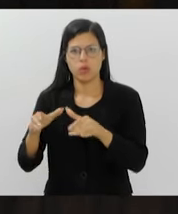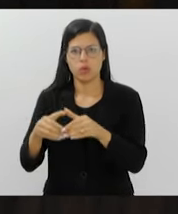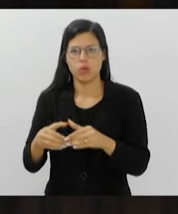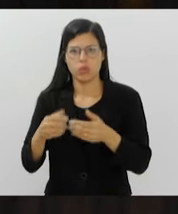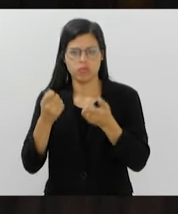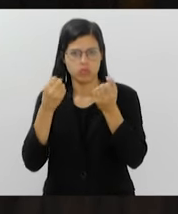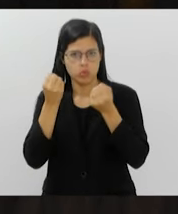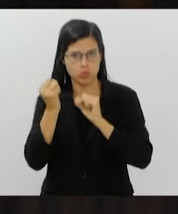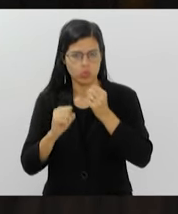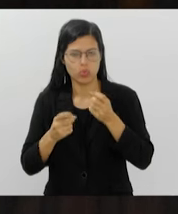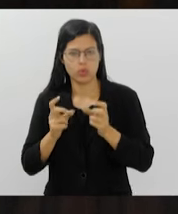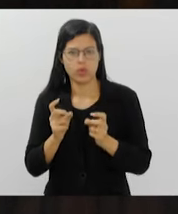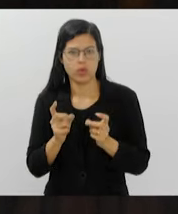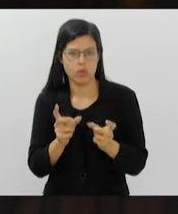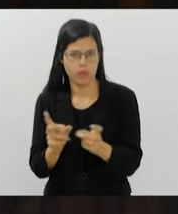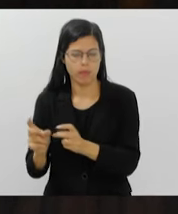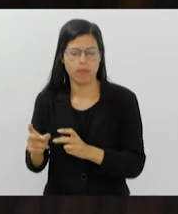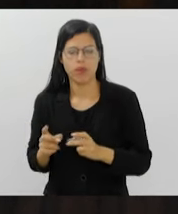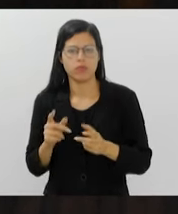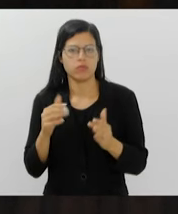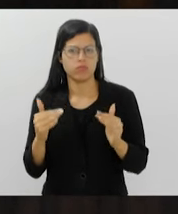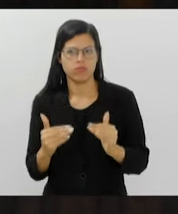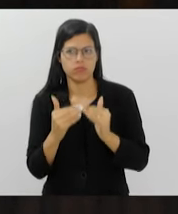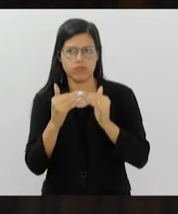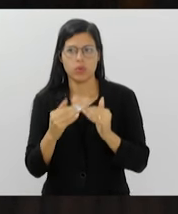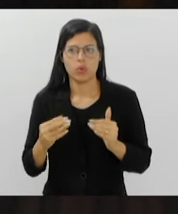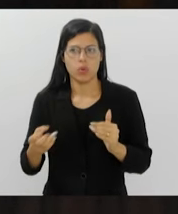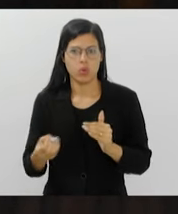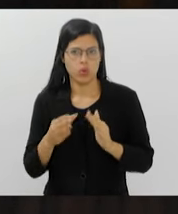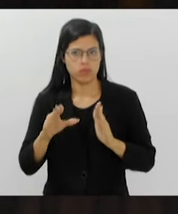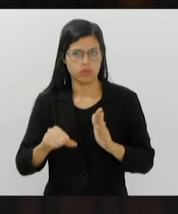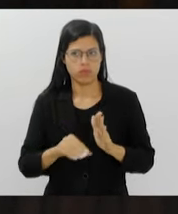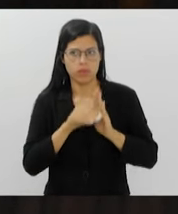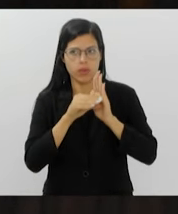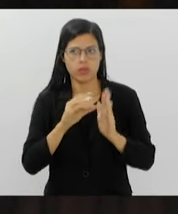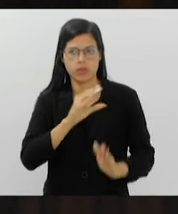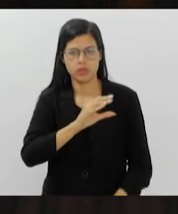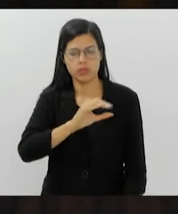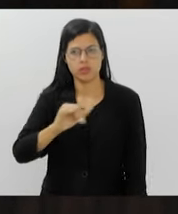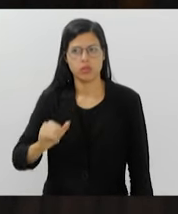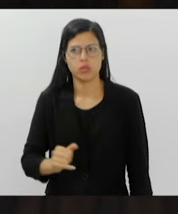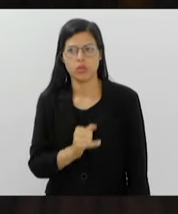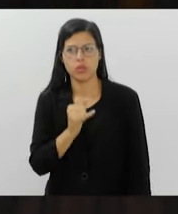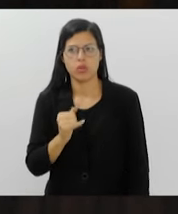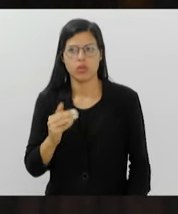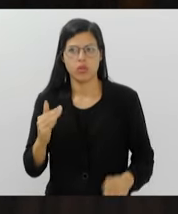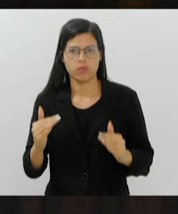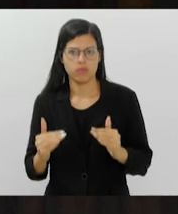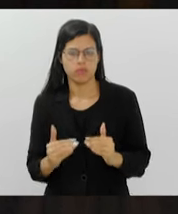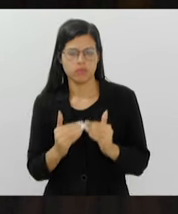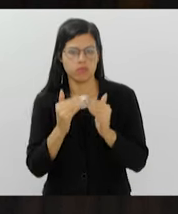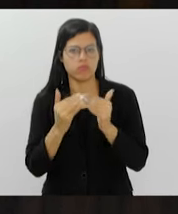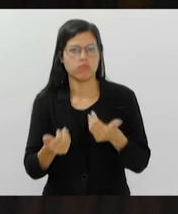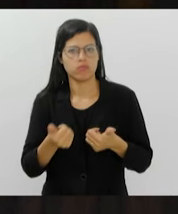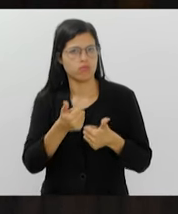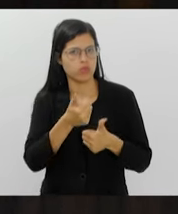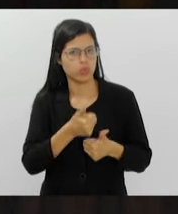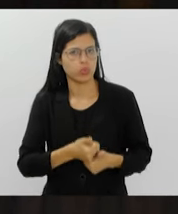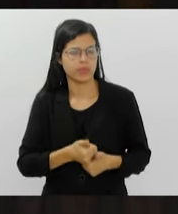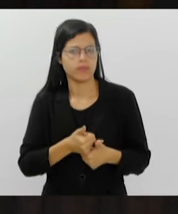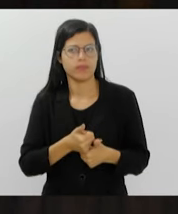favorável. Novos pareceres, emendas de plenário das comissões de Constituição e Justiça, favorável, concluindo por